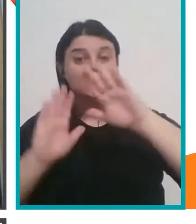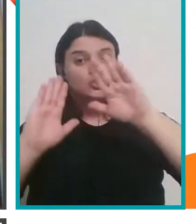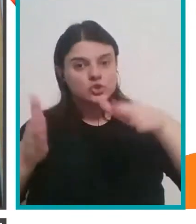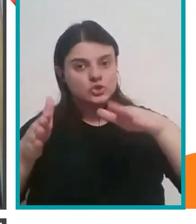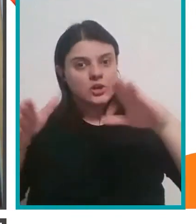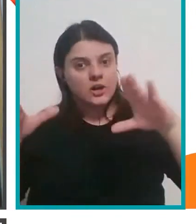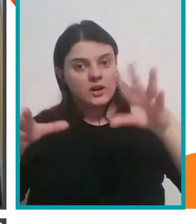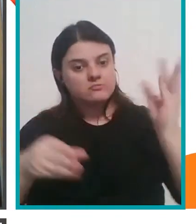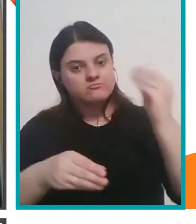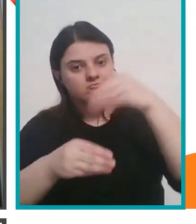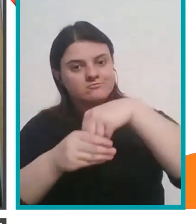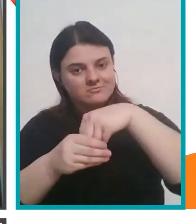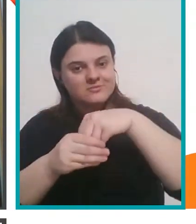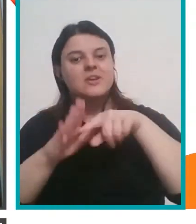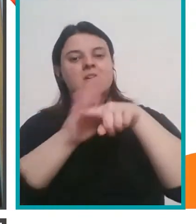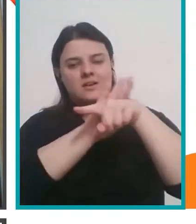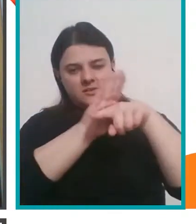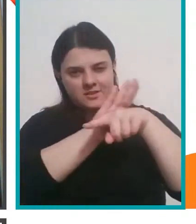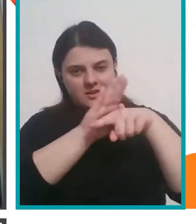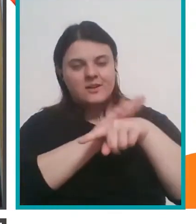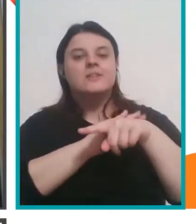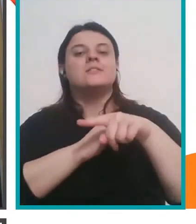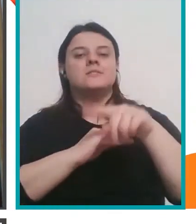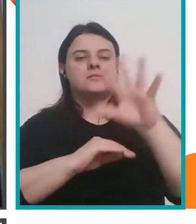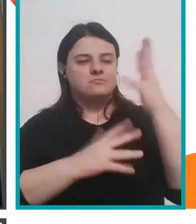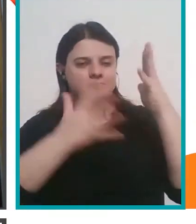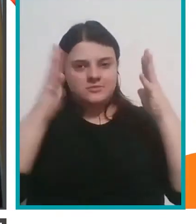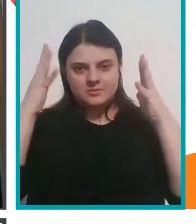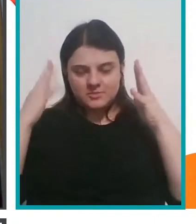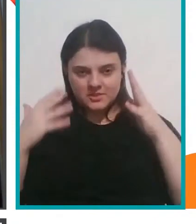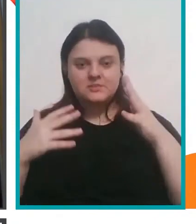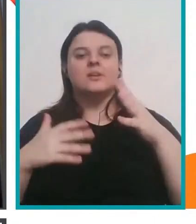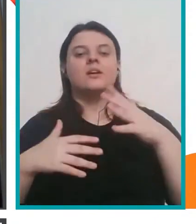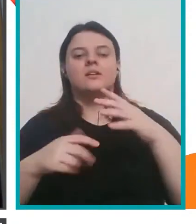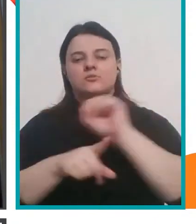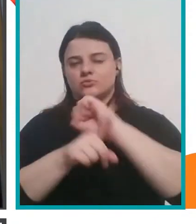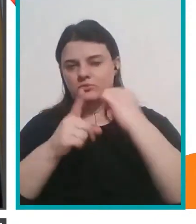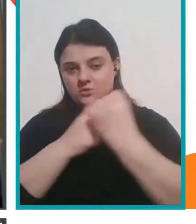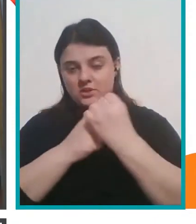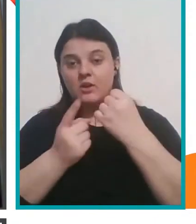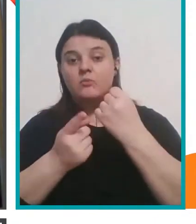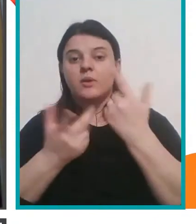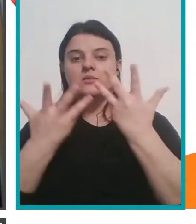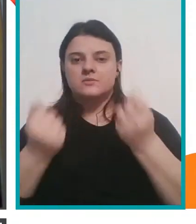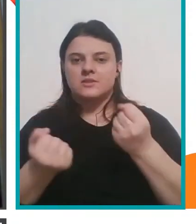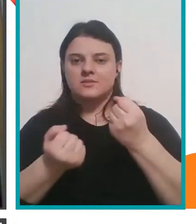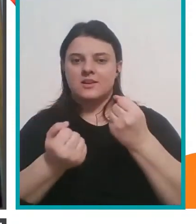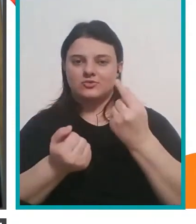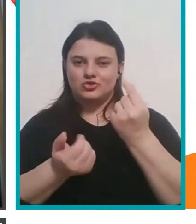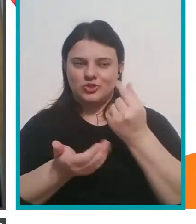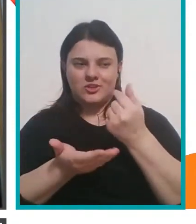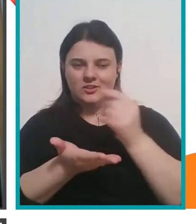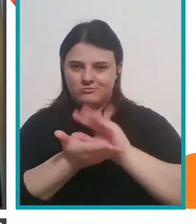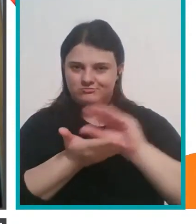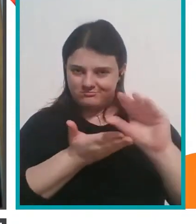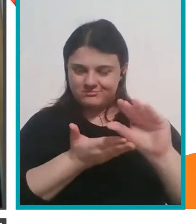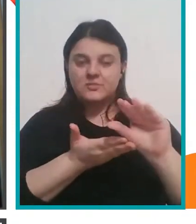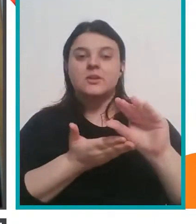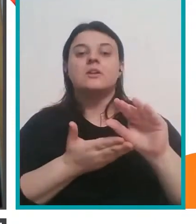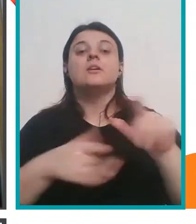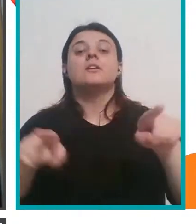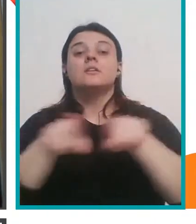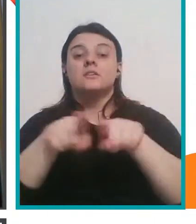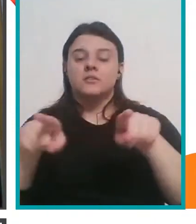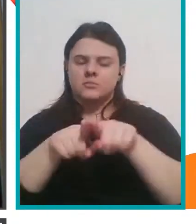a questão da análise ambiental, social, de governança nesses investimentos. É verdade que no Brasil a gente ainda